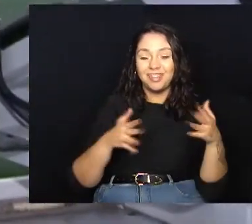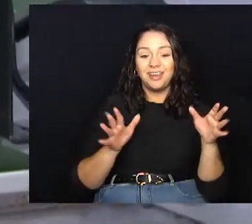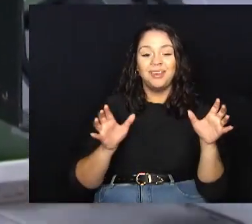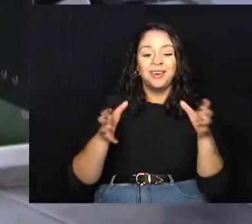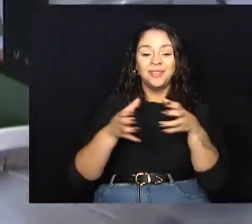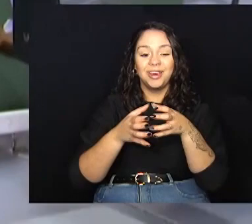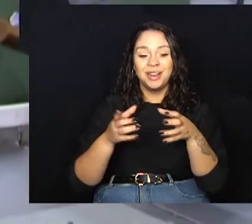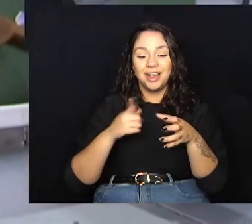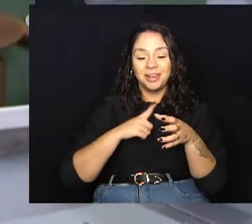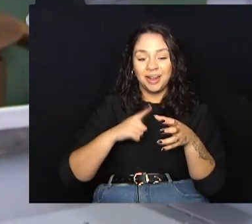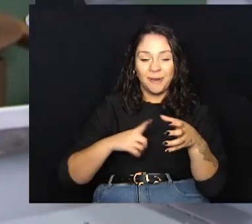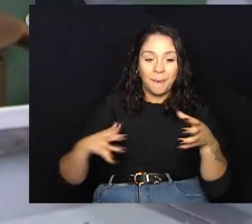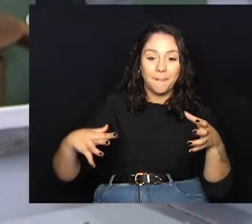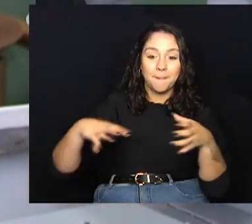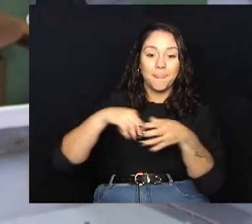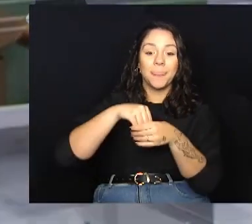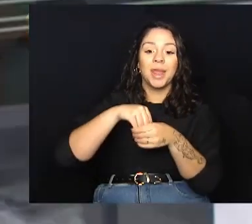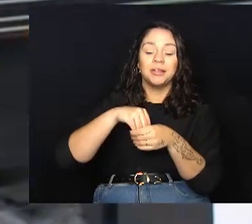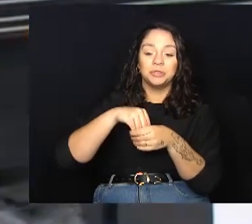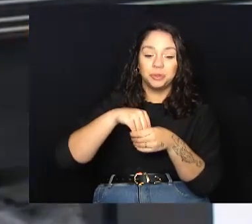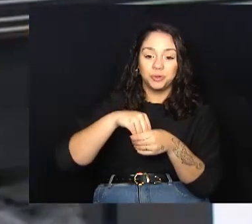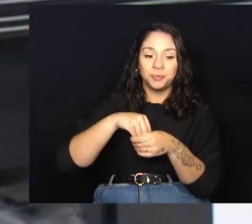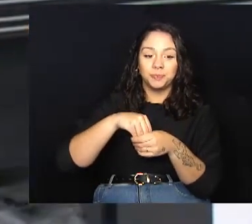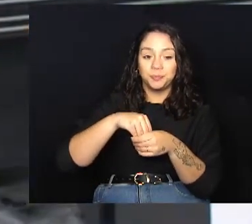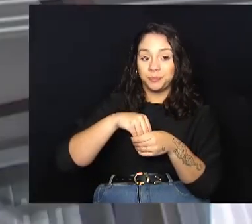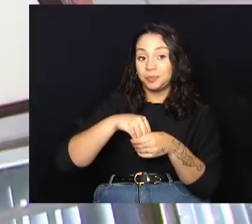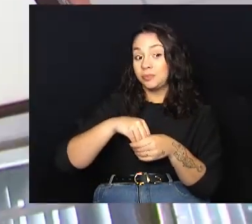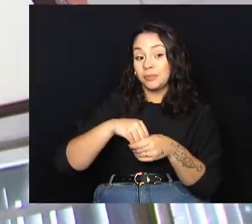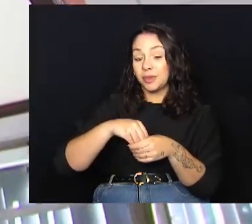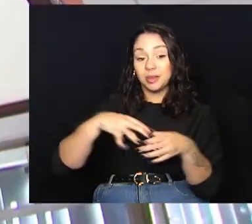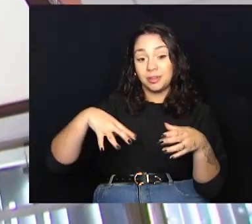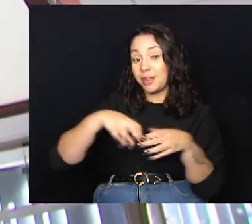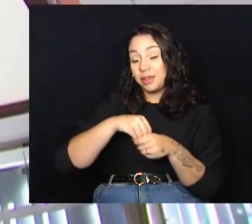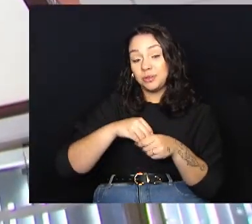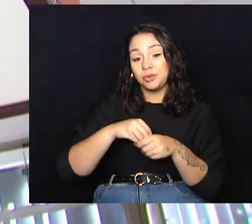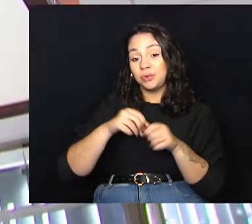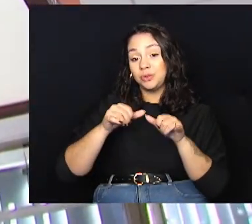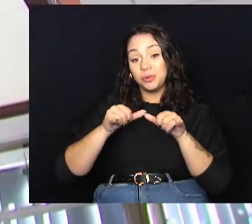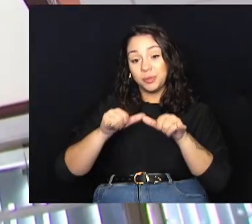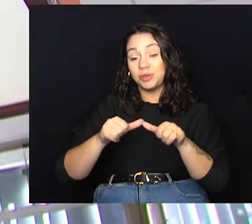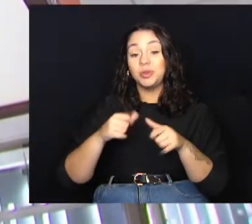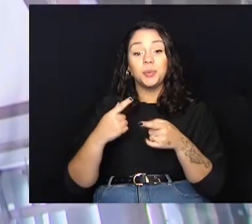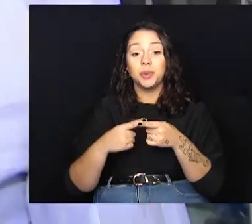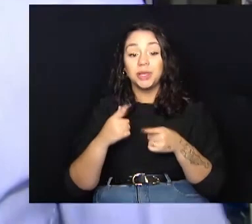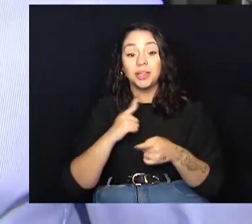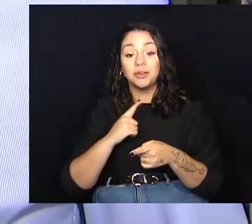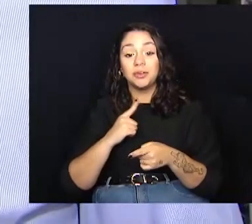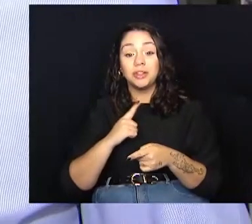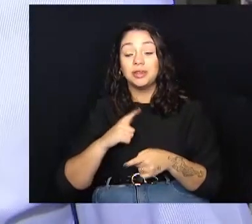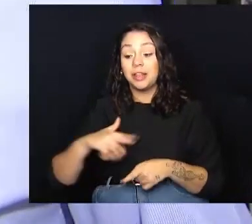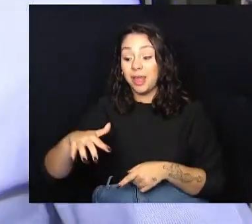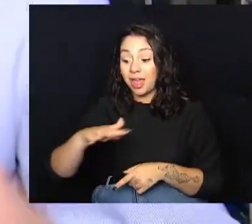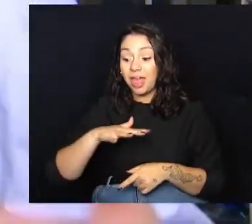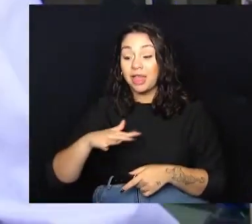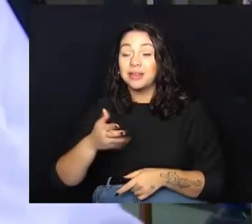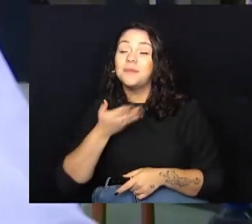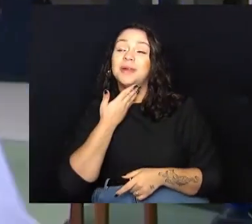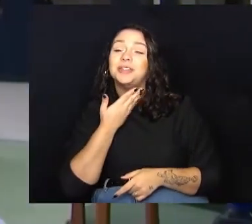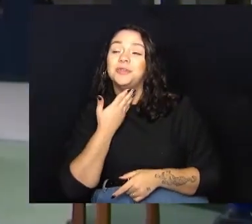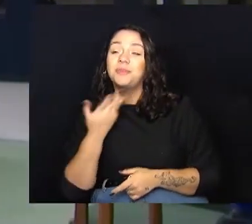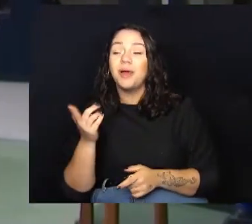dentro dos nossos Supermercados Então por que não tem caixa de bate-papo das pessoas vem sem pressa